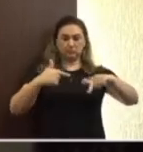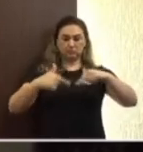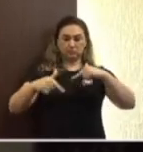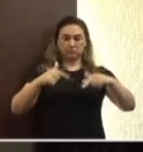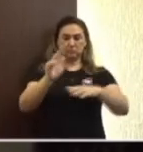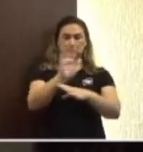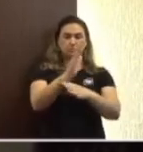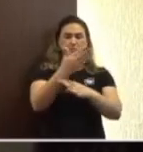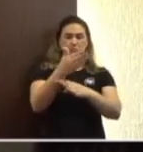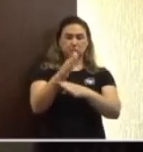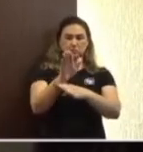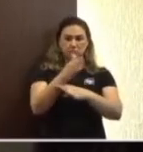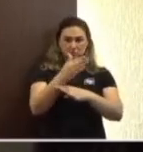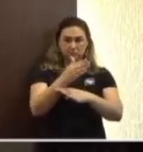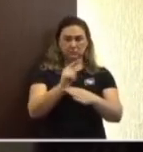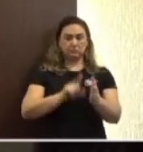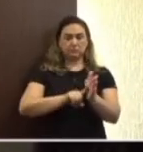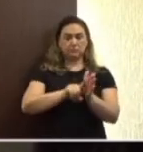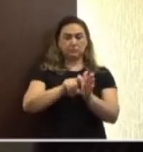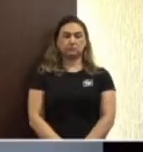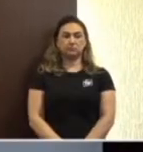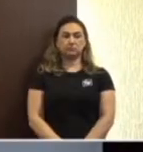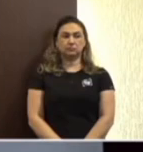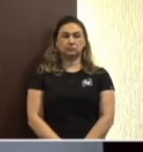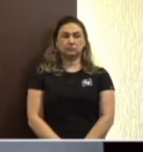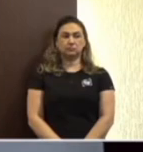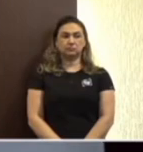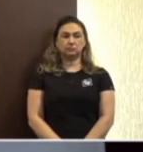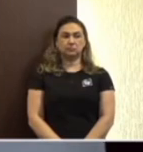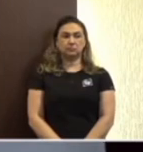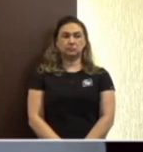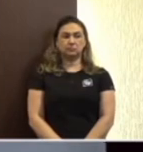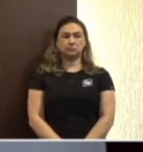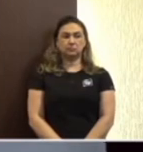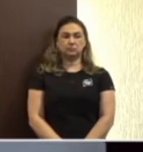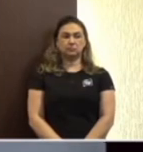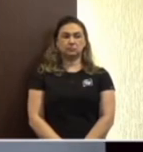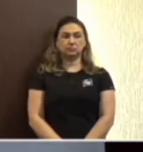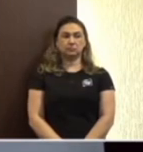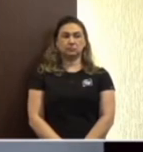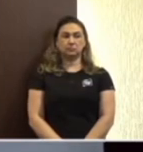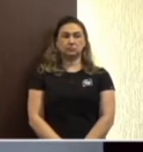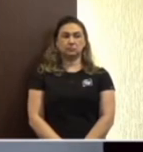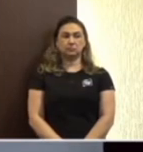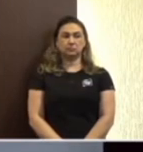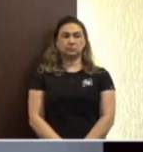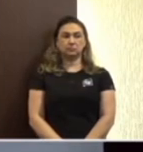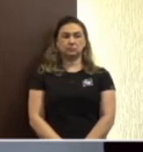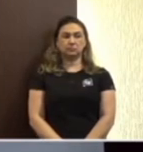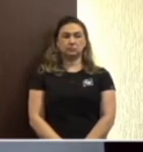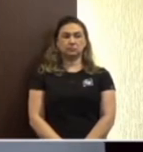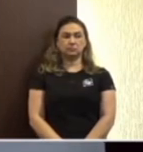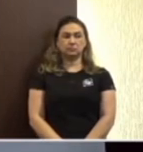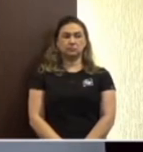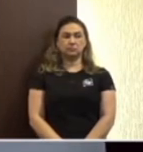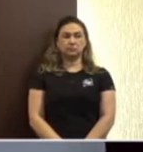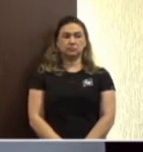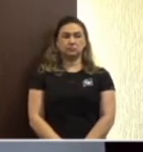patriotismo as funções do meu cargo depois ele assinou o termo de posse obteve